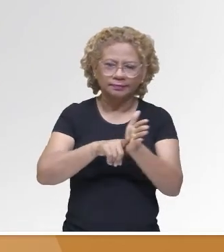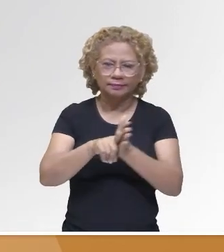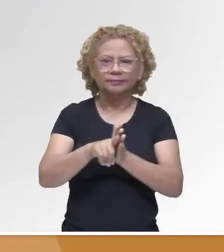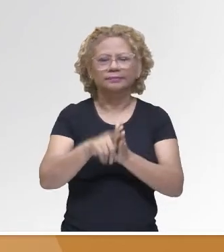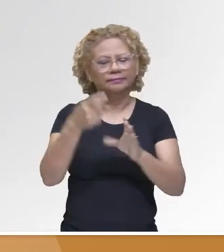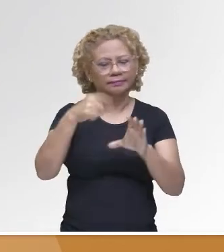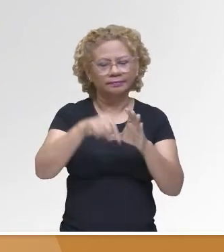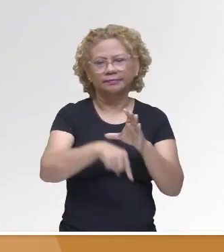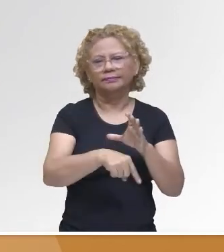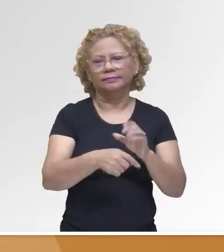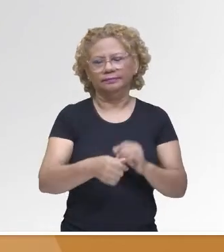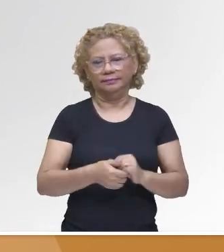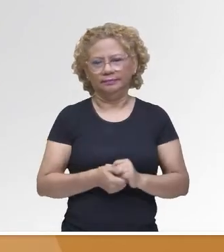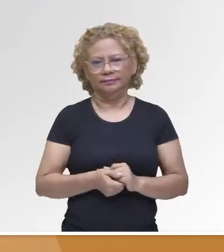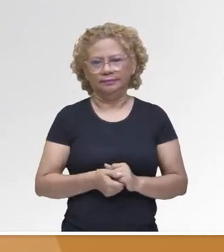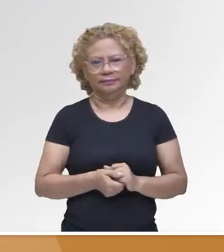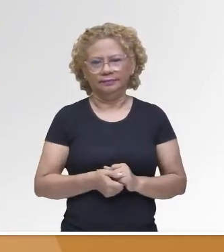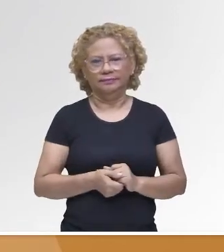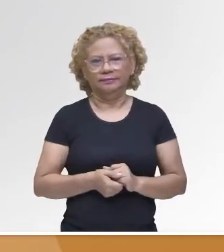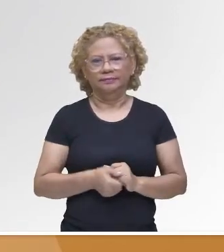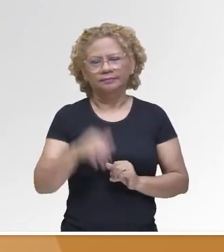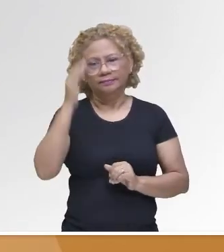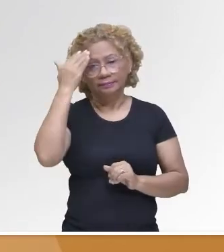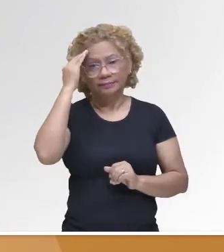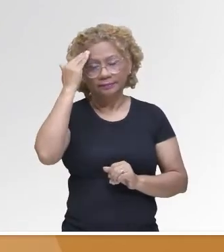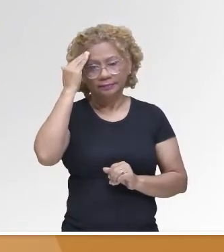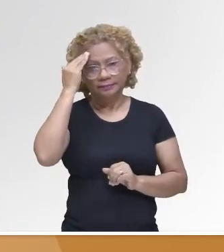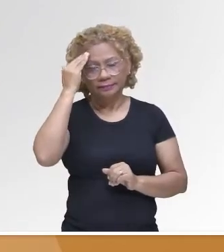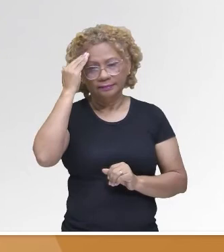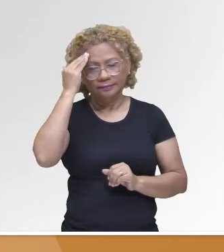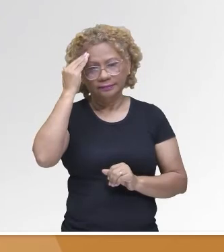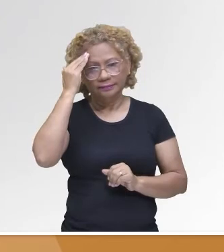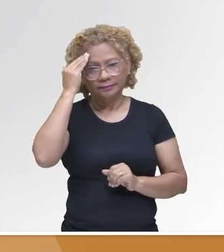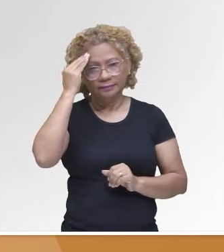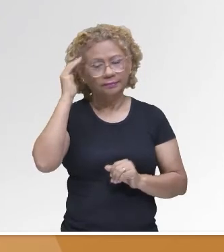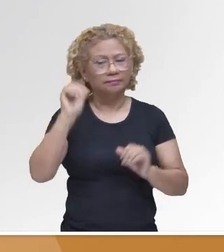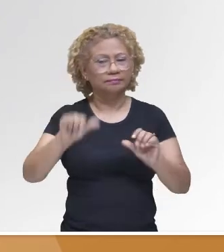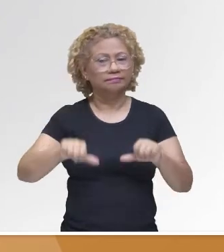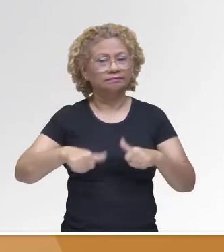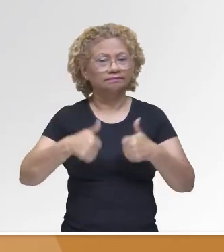E a própria compreensão do fenômeno levanta o problema,